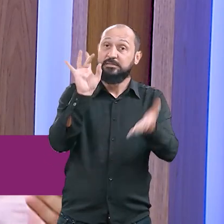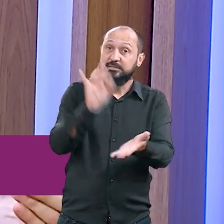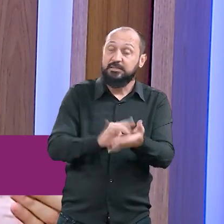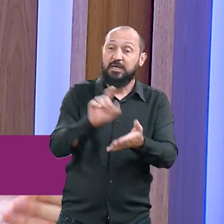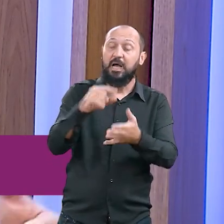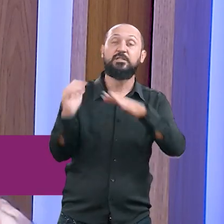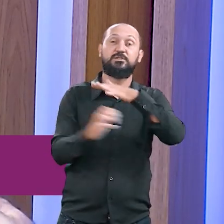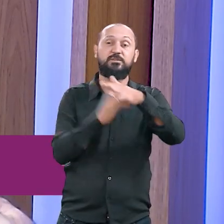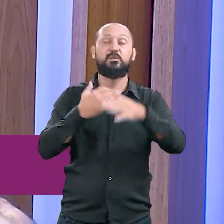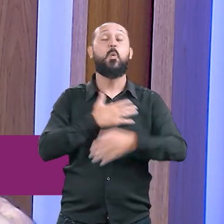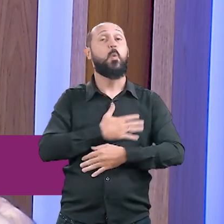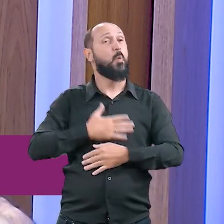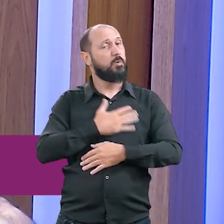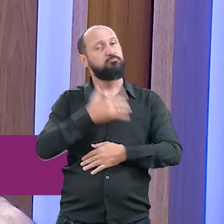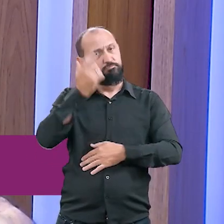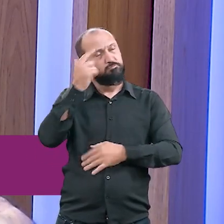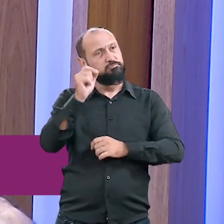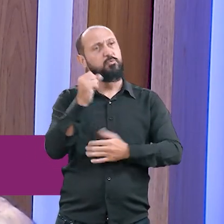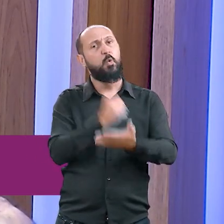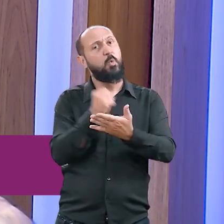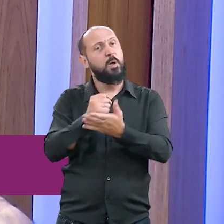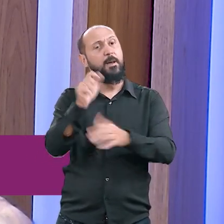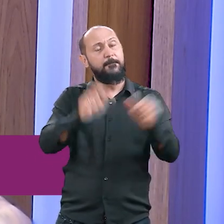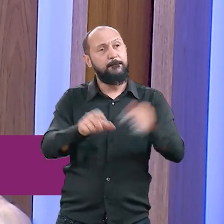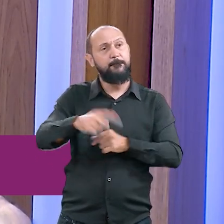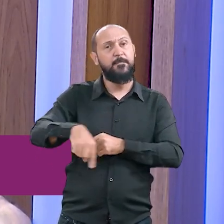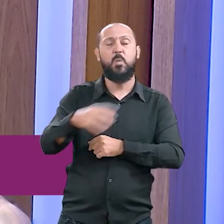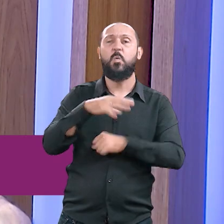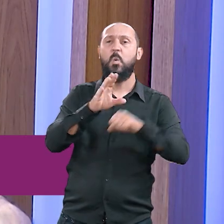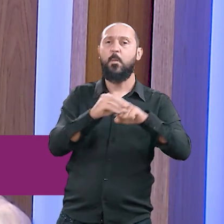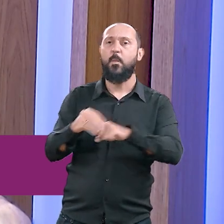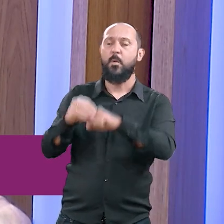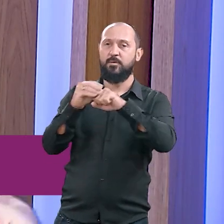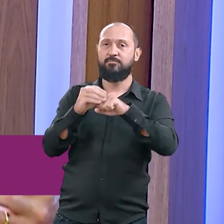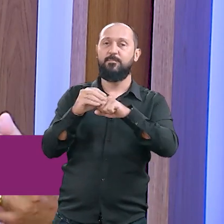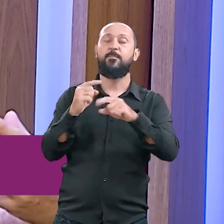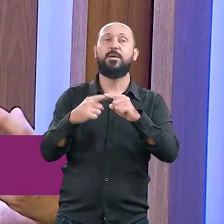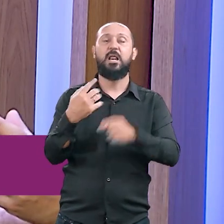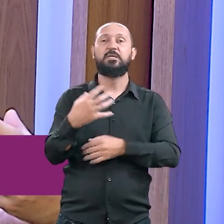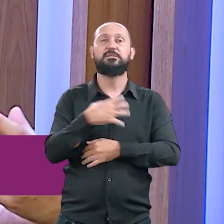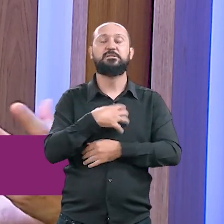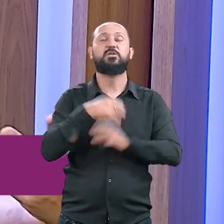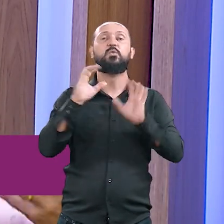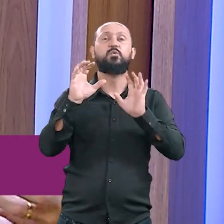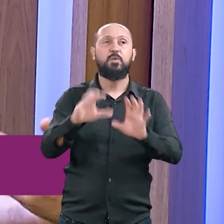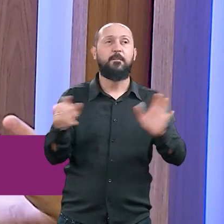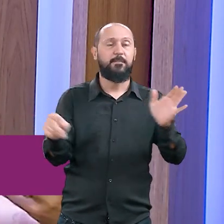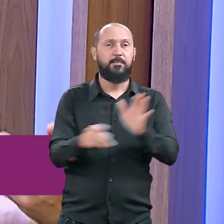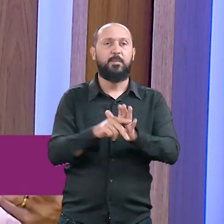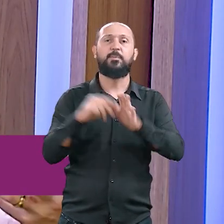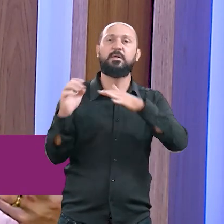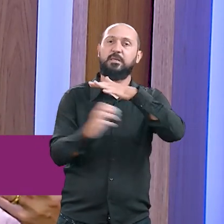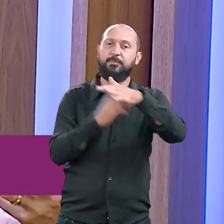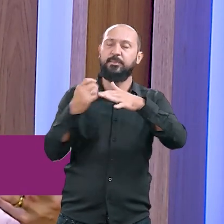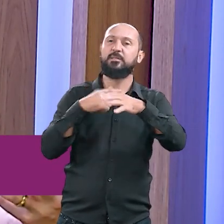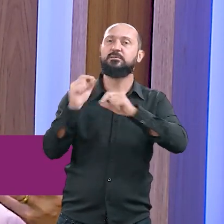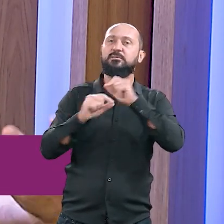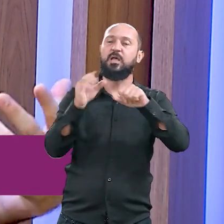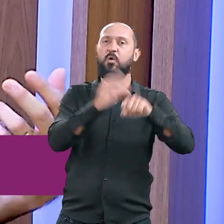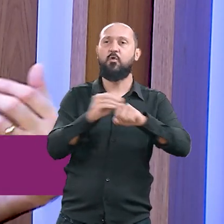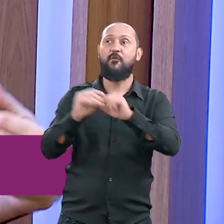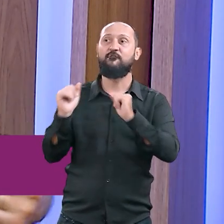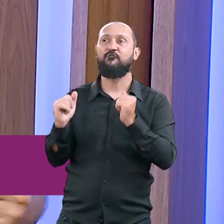popular, mais conhecida, vai completar 2 anos em novembro, ela ainda é um percentual menor de pessoas que está utilizando. Pra